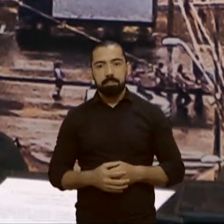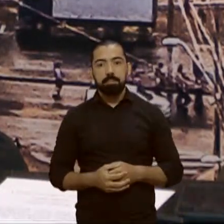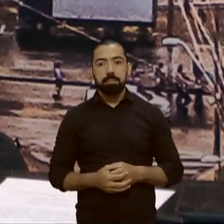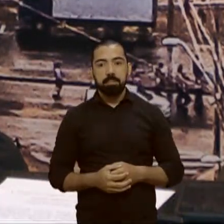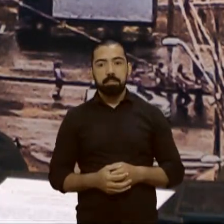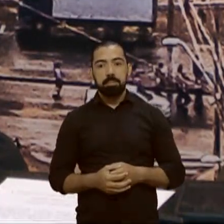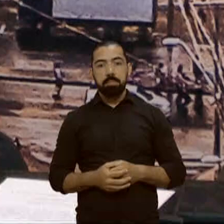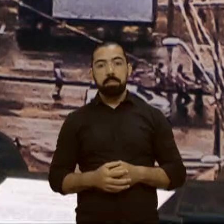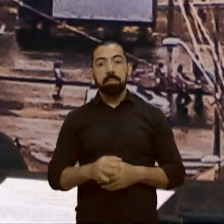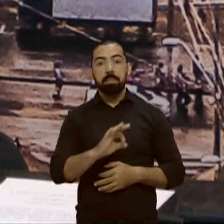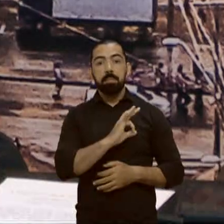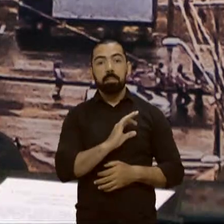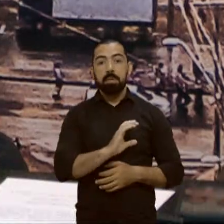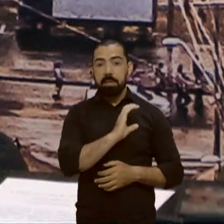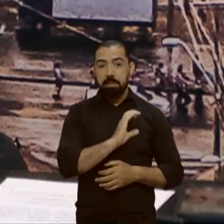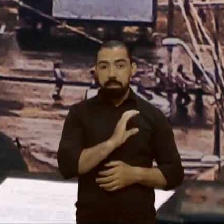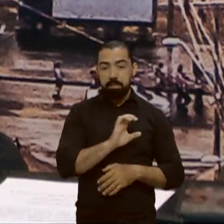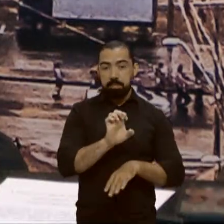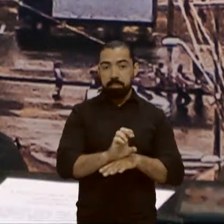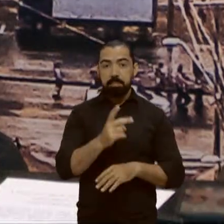A Polícia Civil como um todo